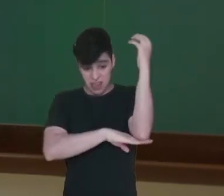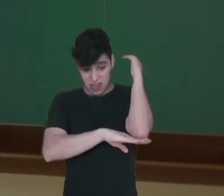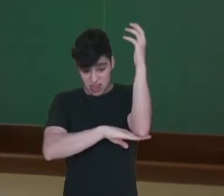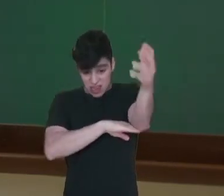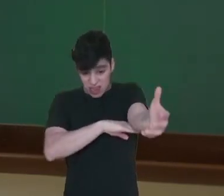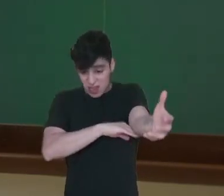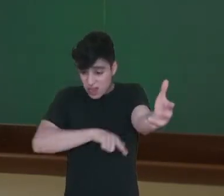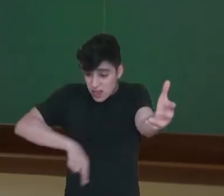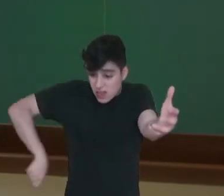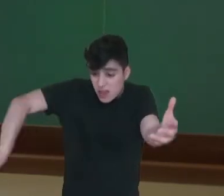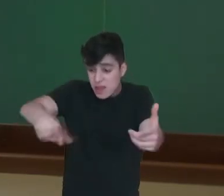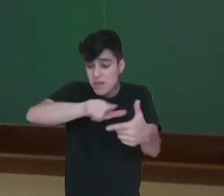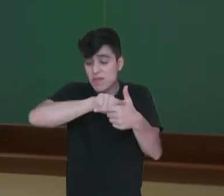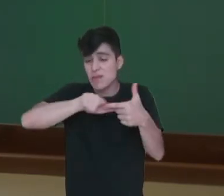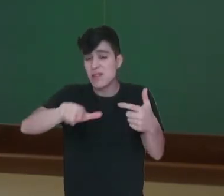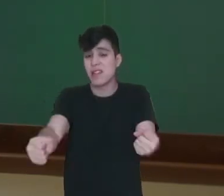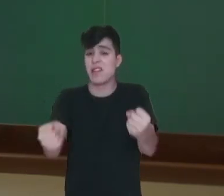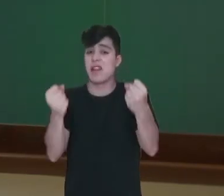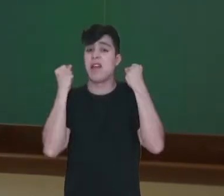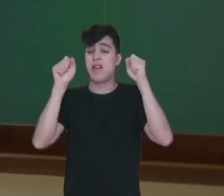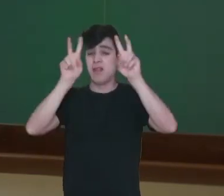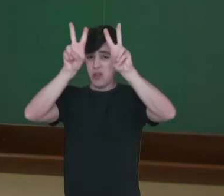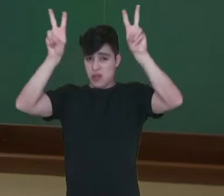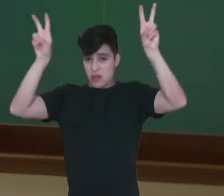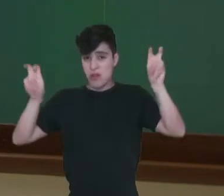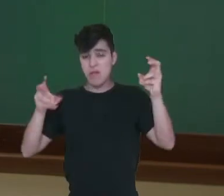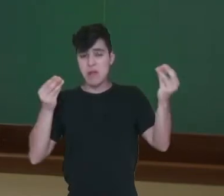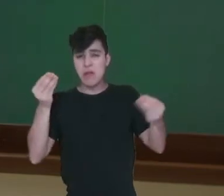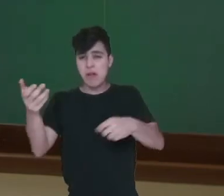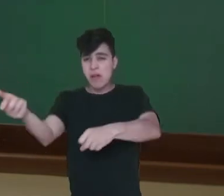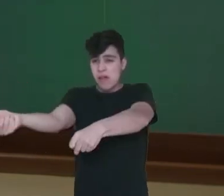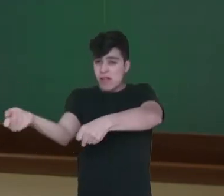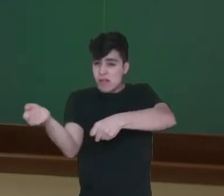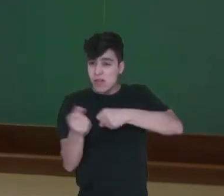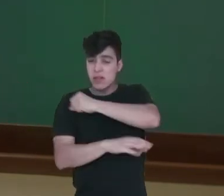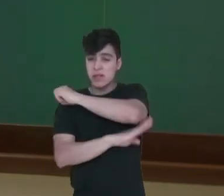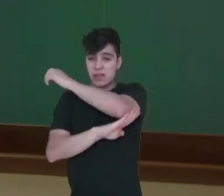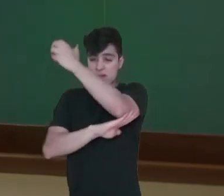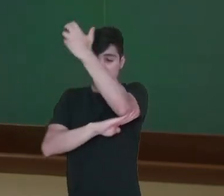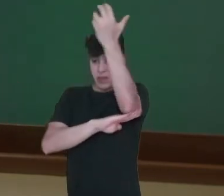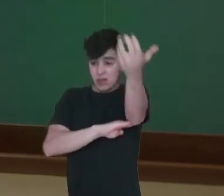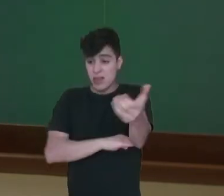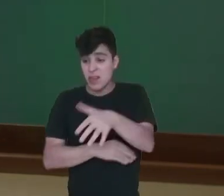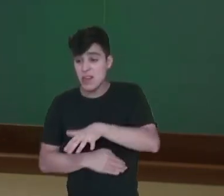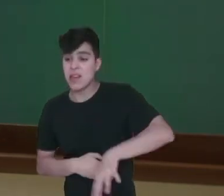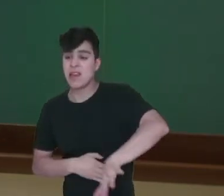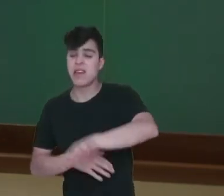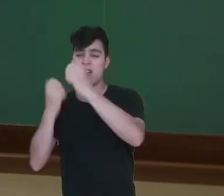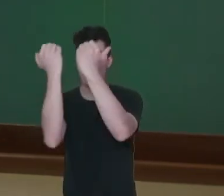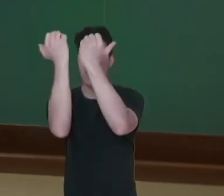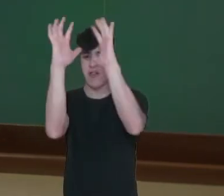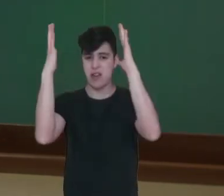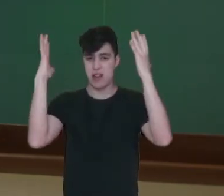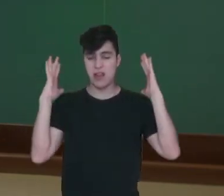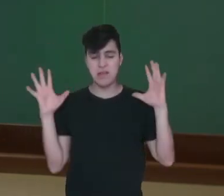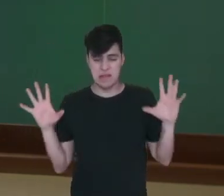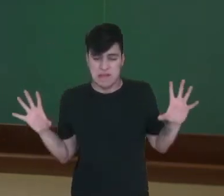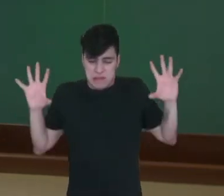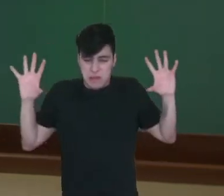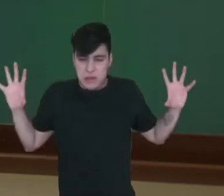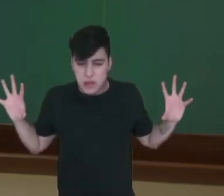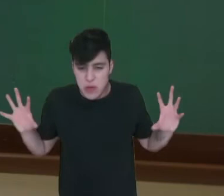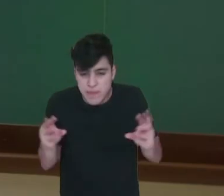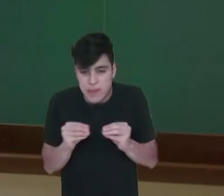um problema ali muito grave essa questão da derrubada de vegetação em áreas de florestas, né? Só para a gente entender